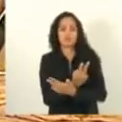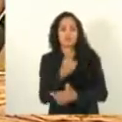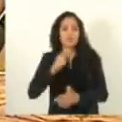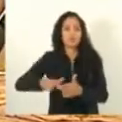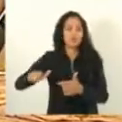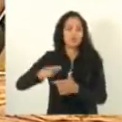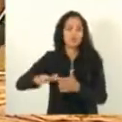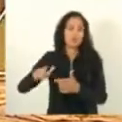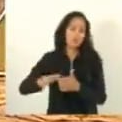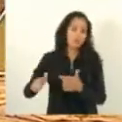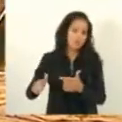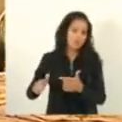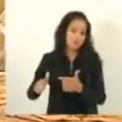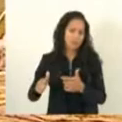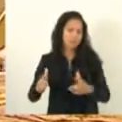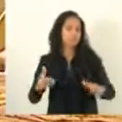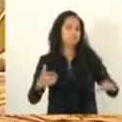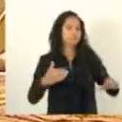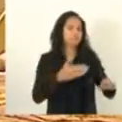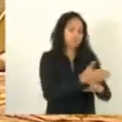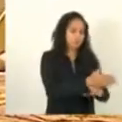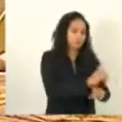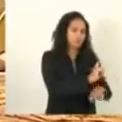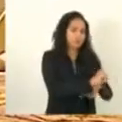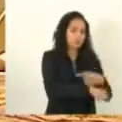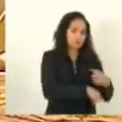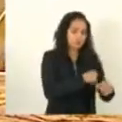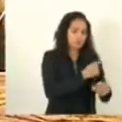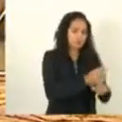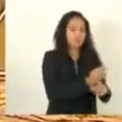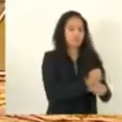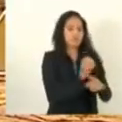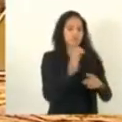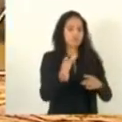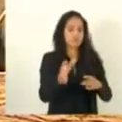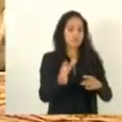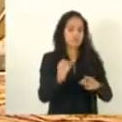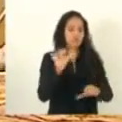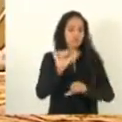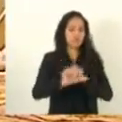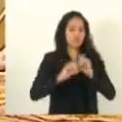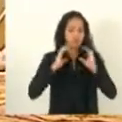lá e vir se tornar um cidadão e uma cidadã aqui,